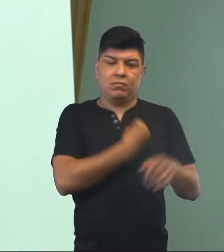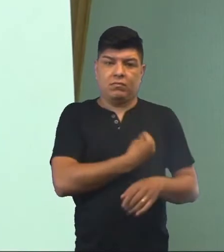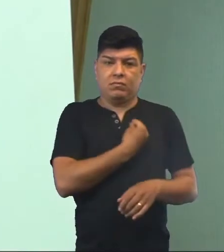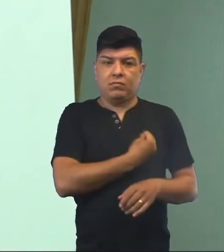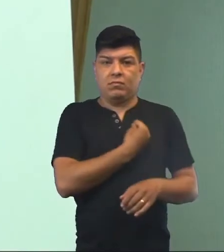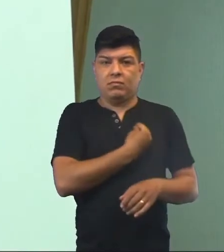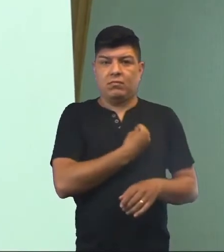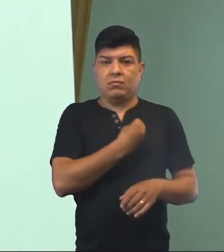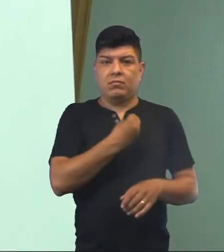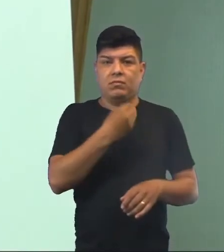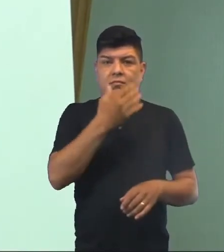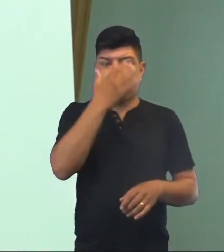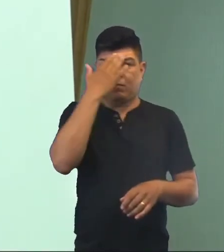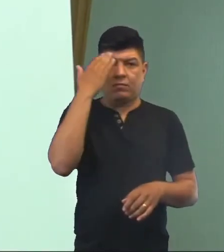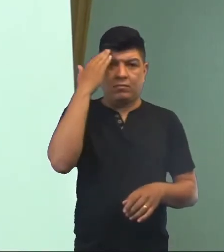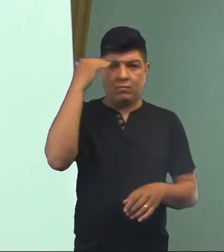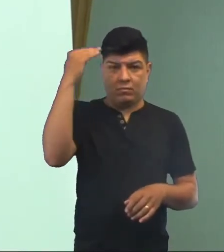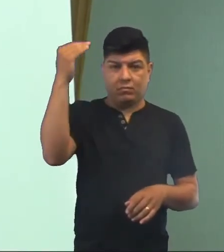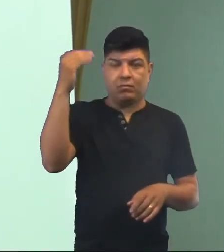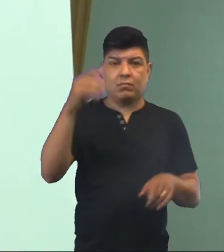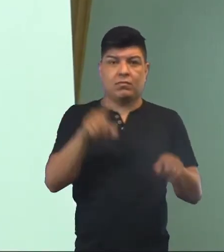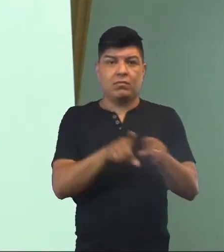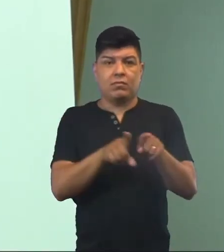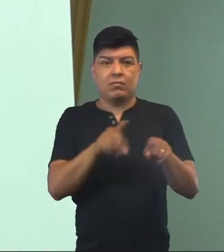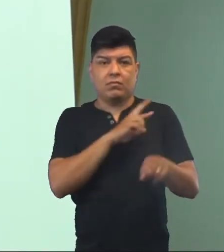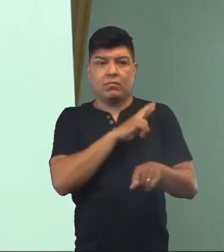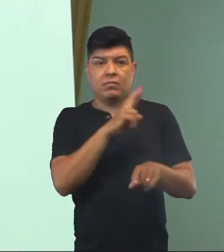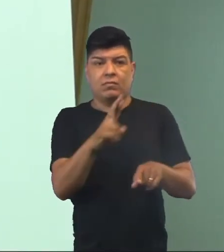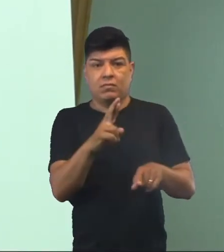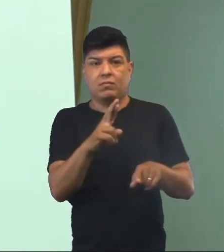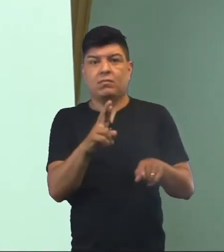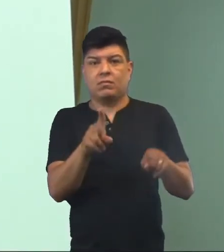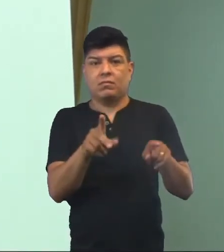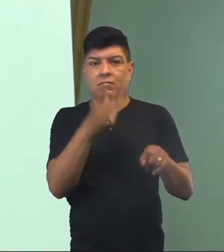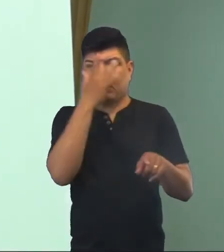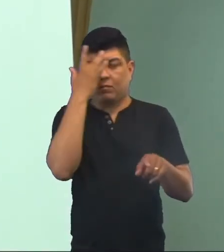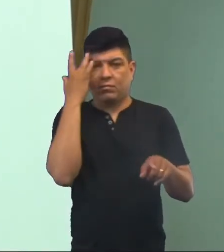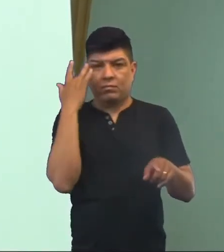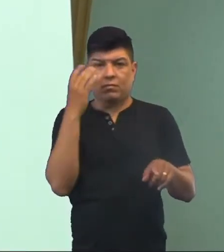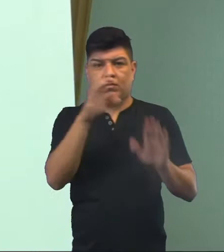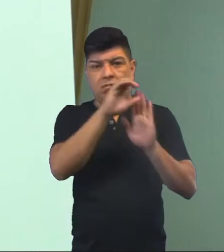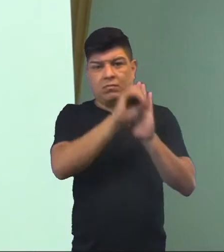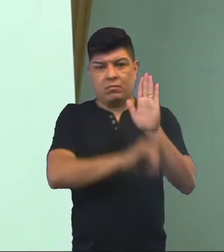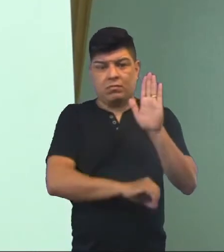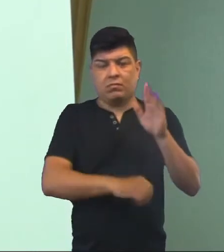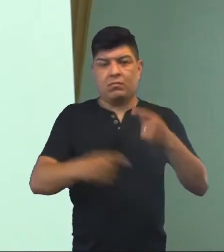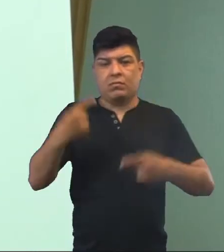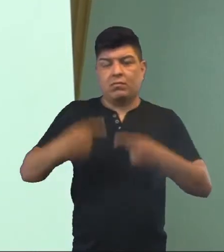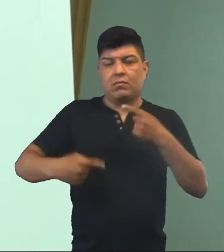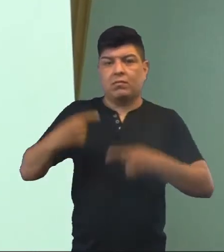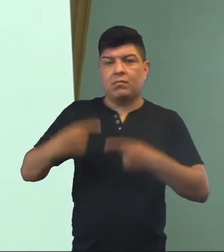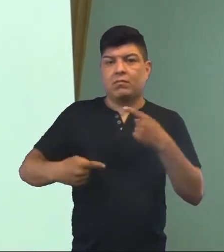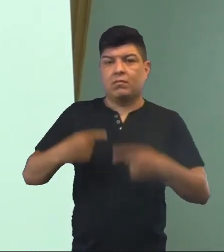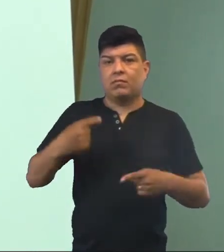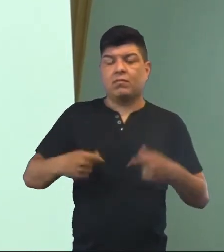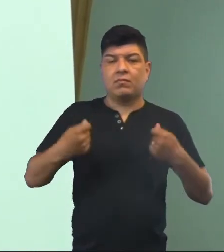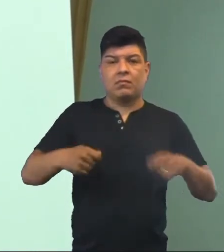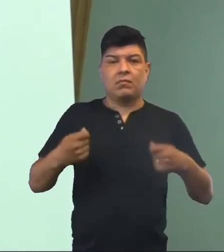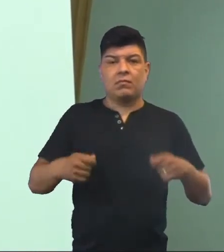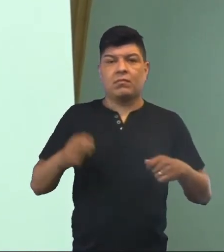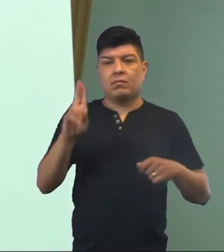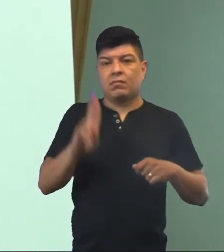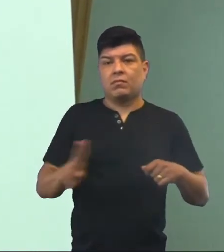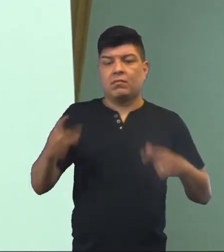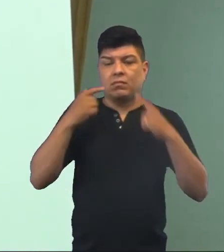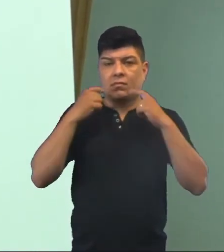encontro, autoridades, autoridades religiosas também, oficiais, políticas, eu preciso usar esse